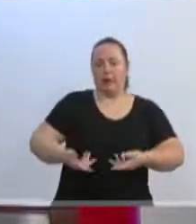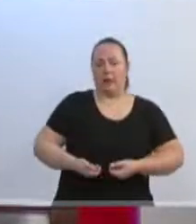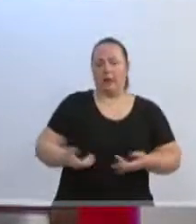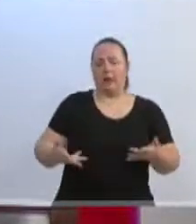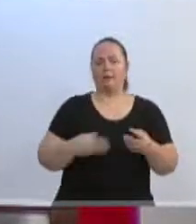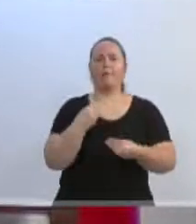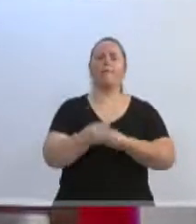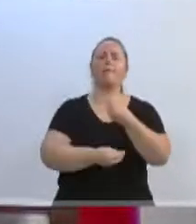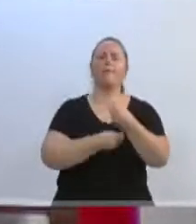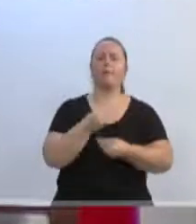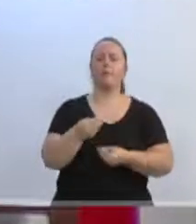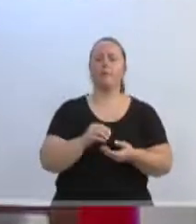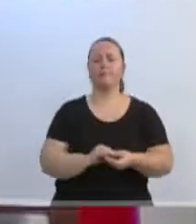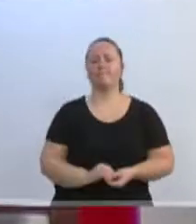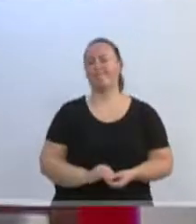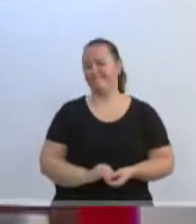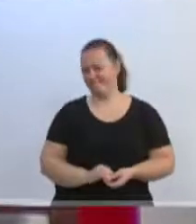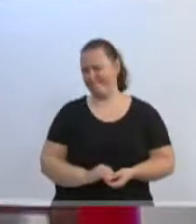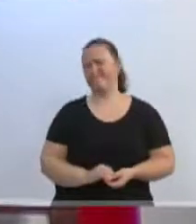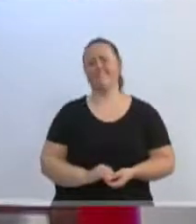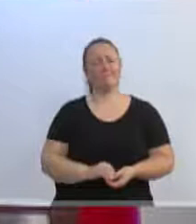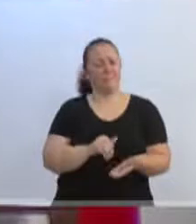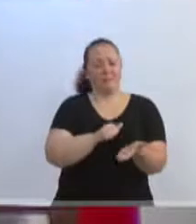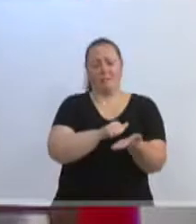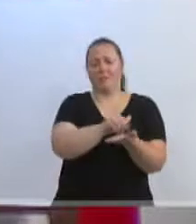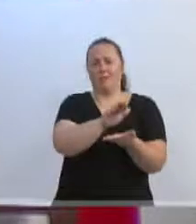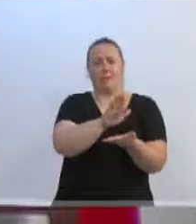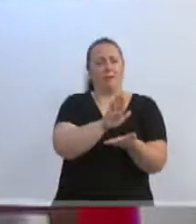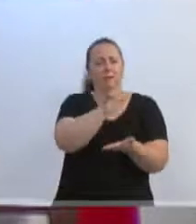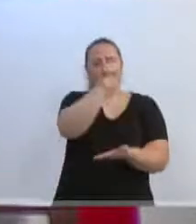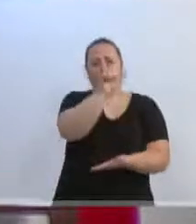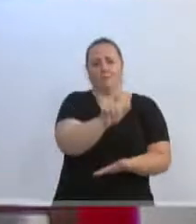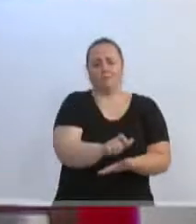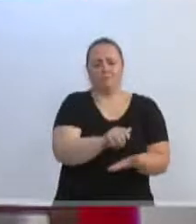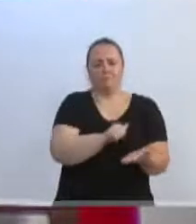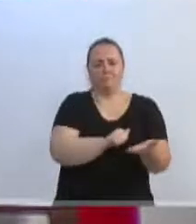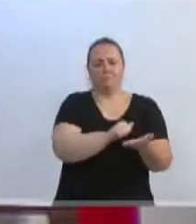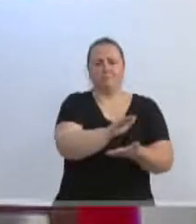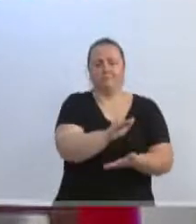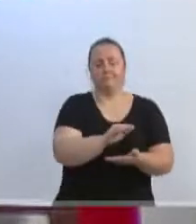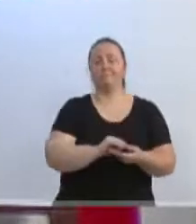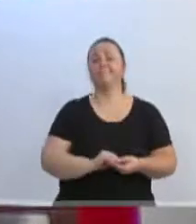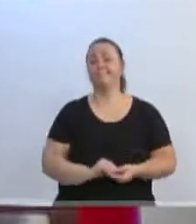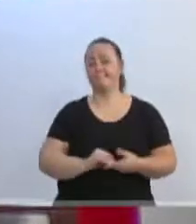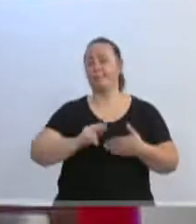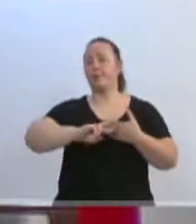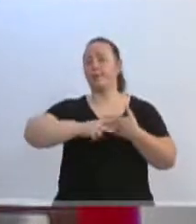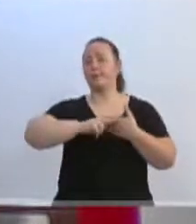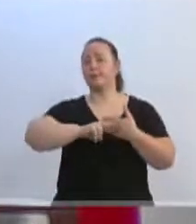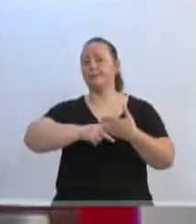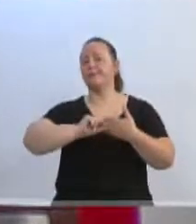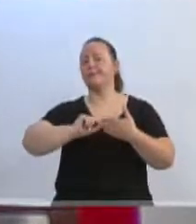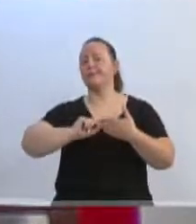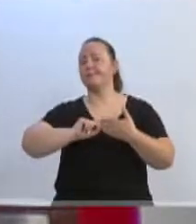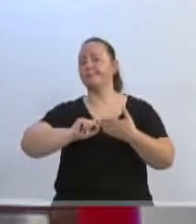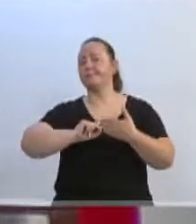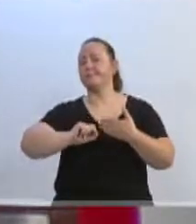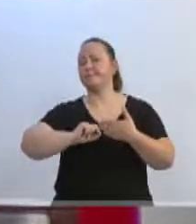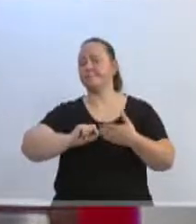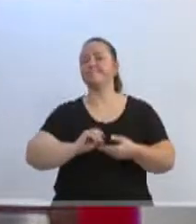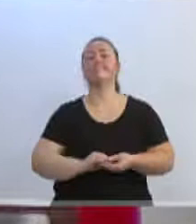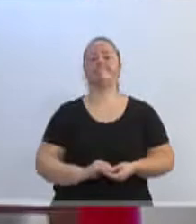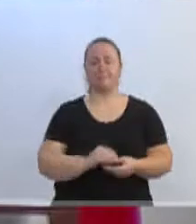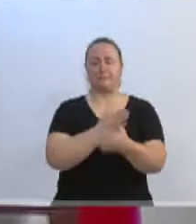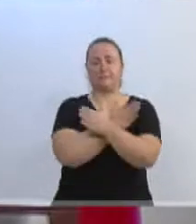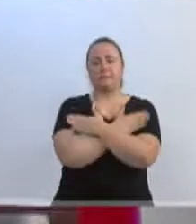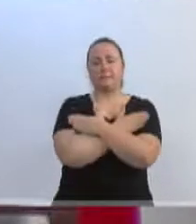quê? Mandando, infelizmente, o pessoal embora. E isso significa, consequentemente, o quê? Nós estamos tratando com um